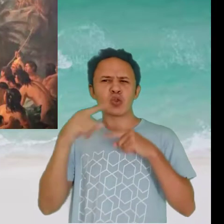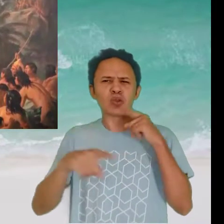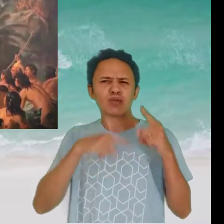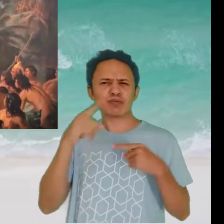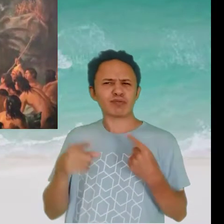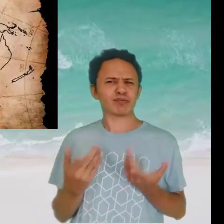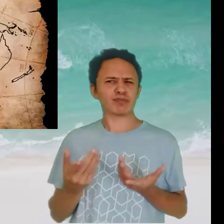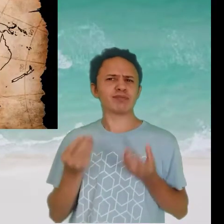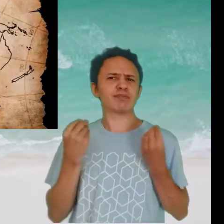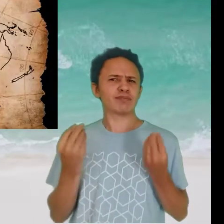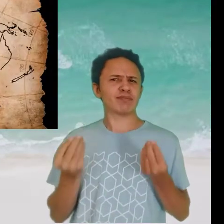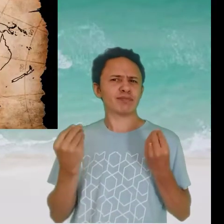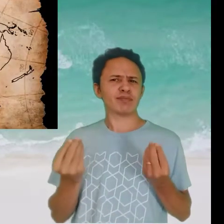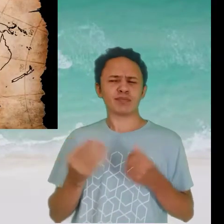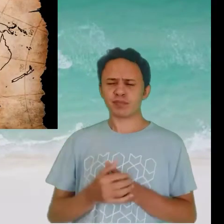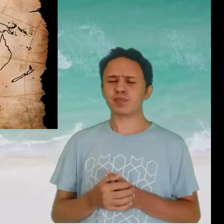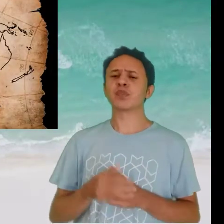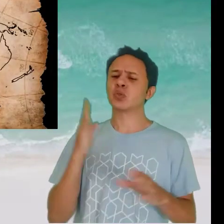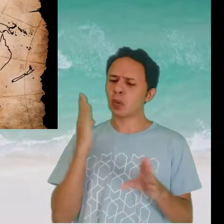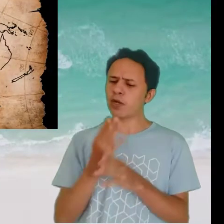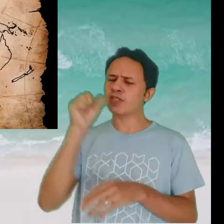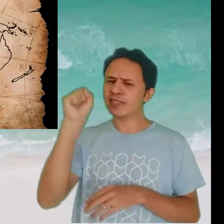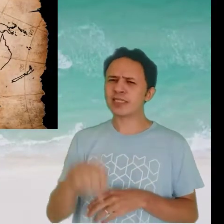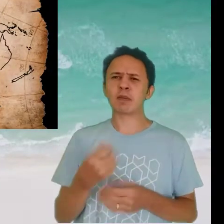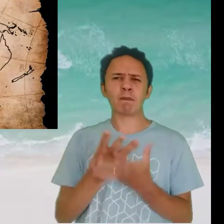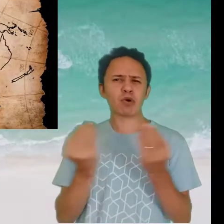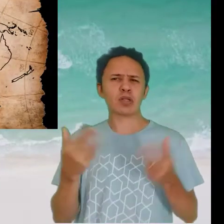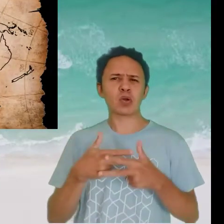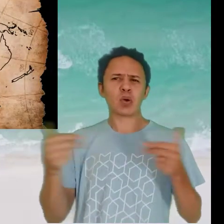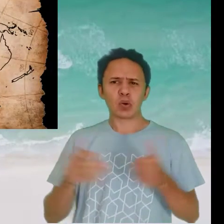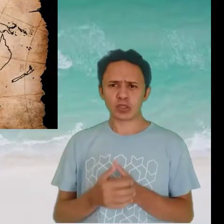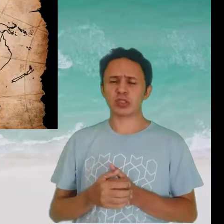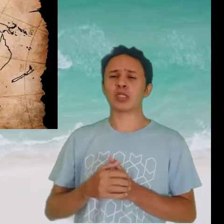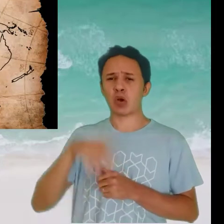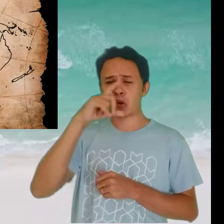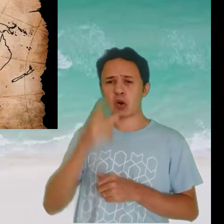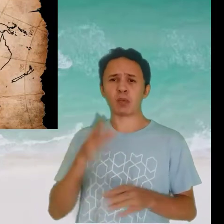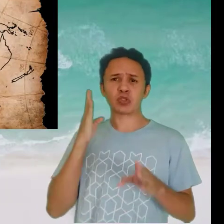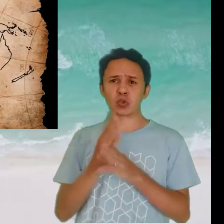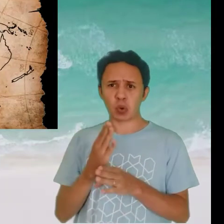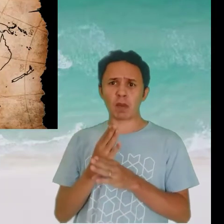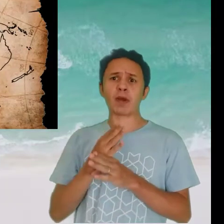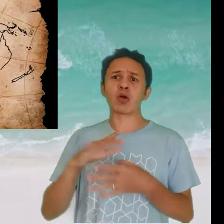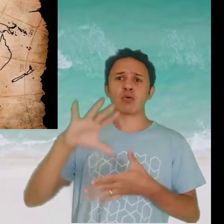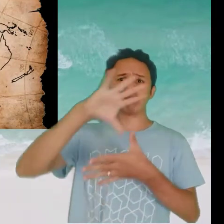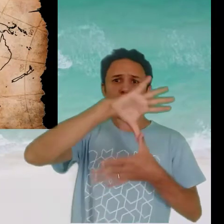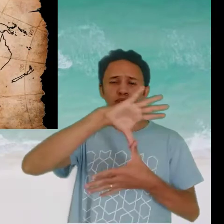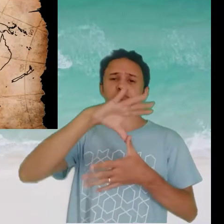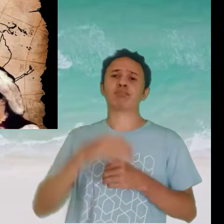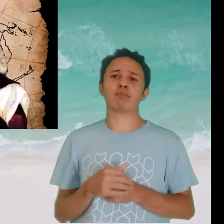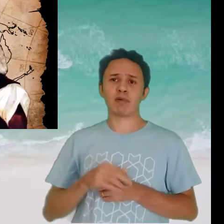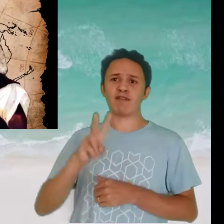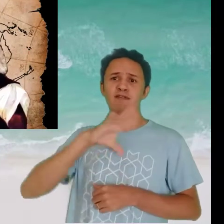isso? Muito foi descoberto, sim. Colombo descobriu o caminho para as Américas, Vasco descobriu o caminho para as